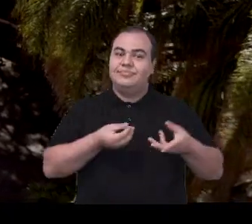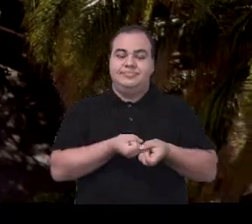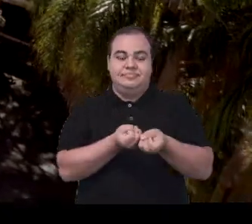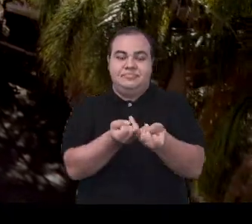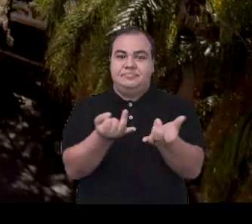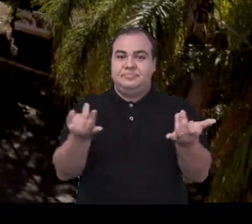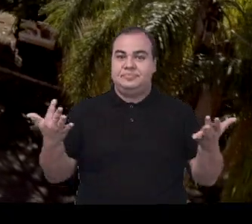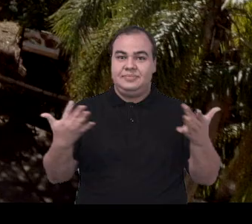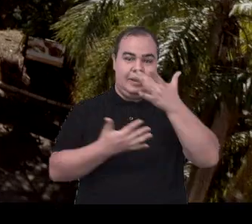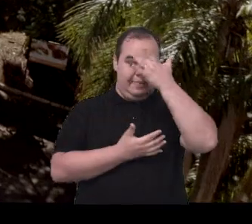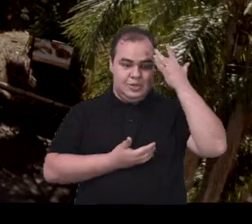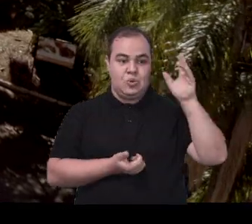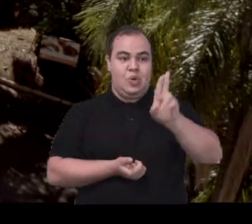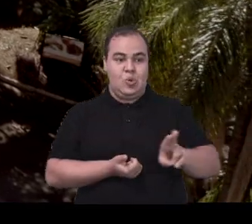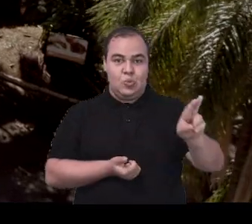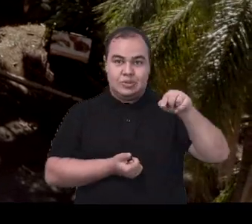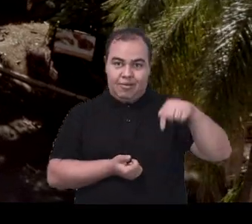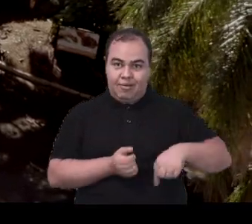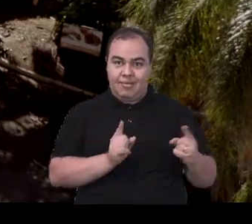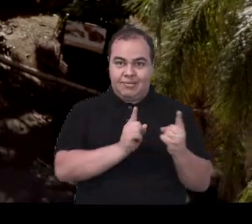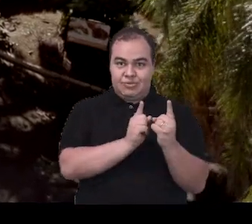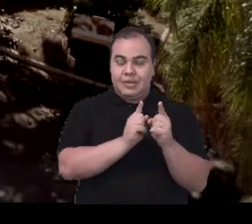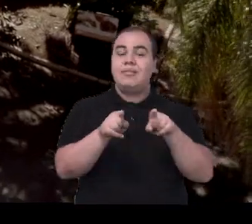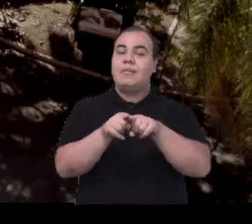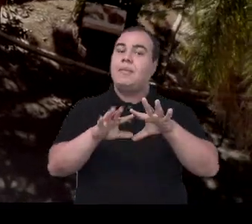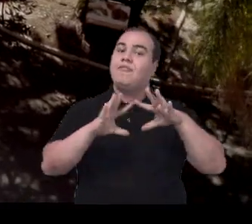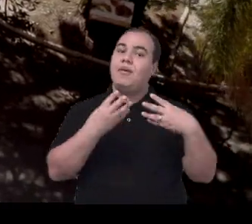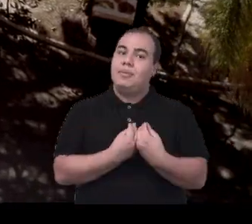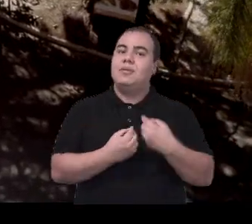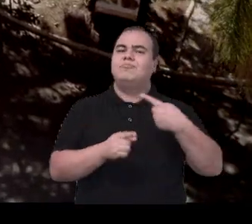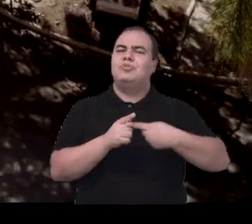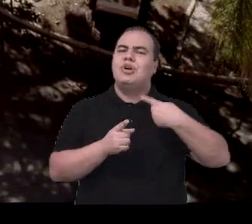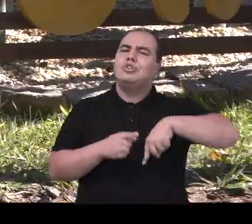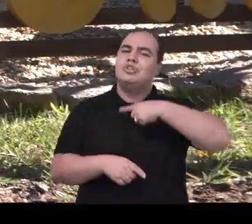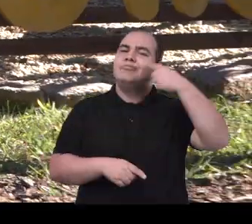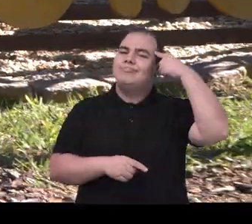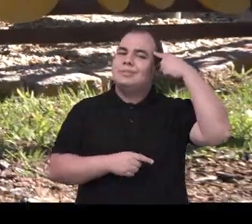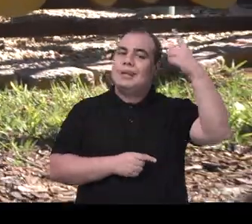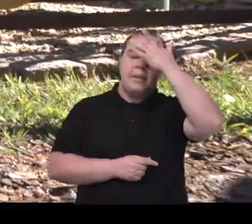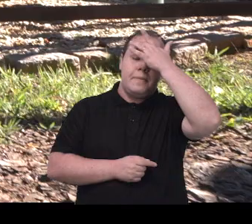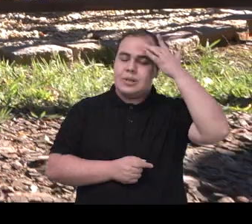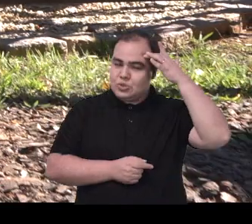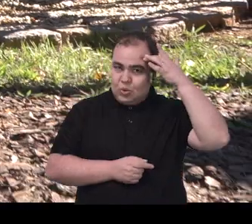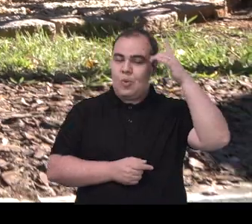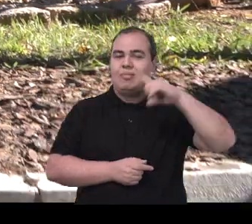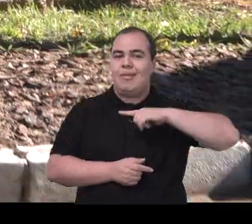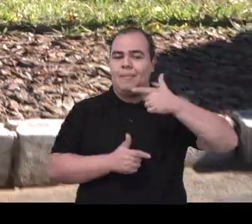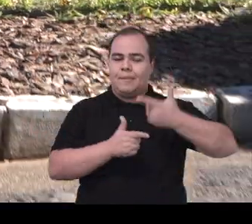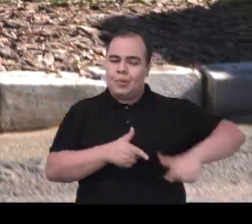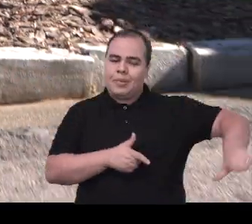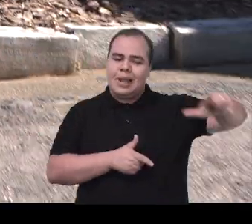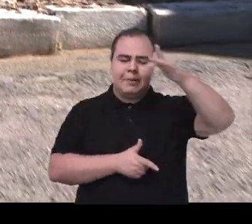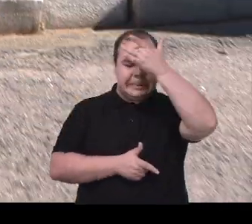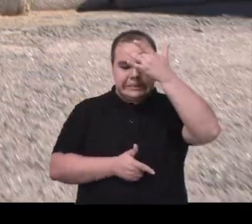gerar renda, de fato, para o usuário e para a família. Por quê? Uma vez que o usuário, uma coisa é uma pessoa que tem transtorno